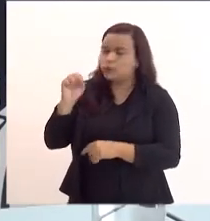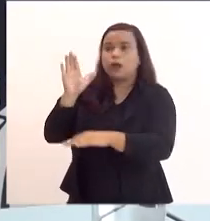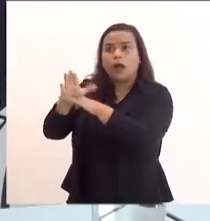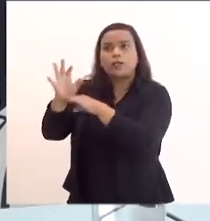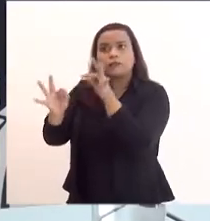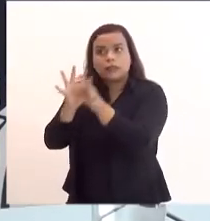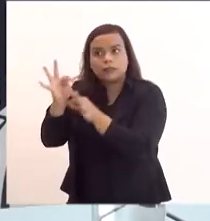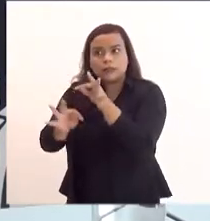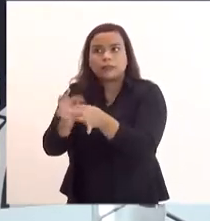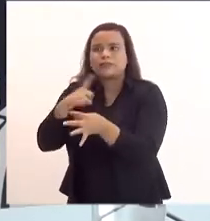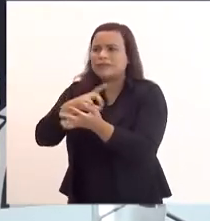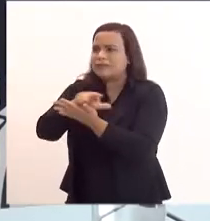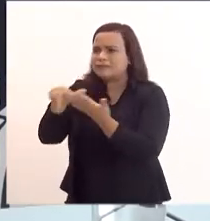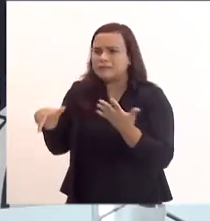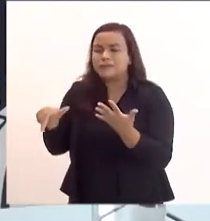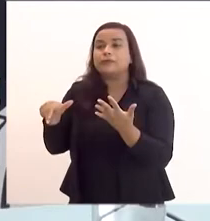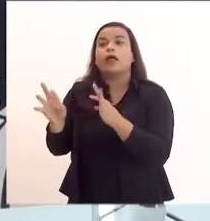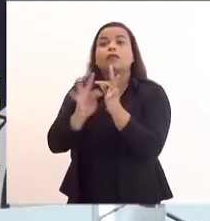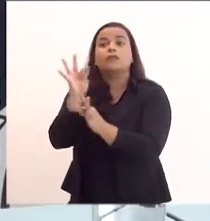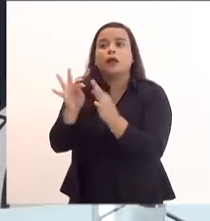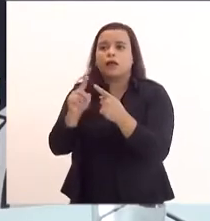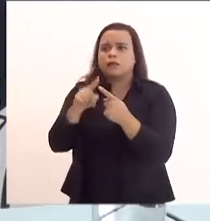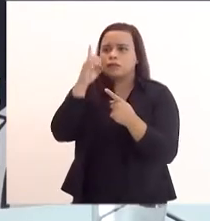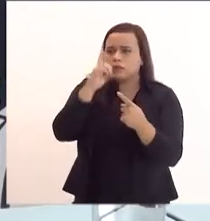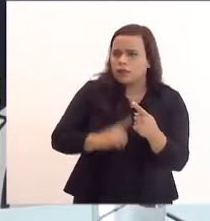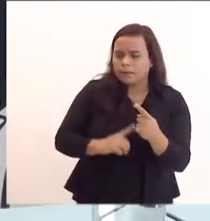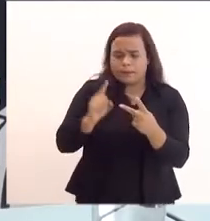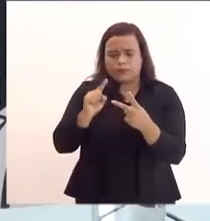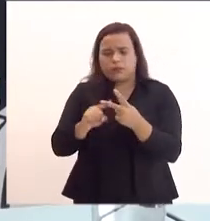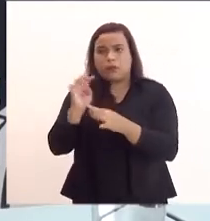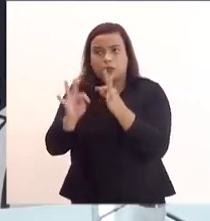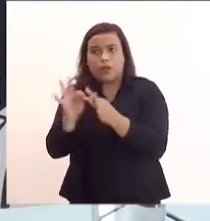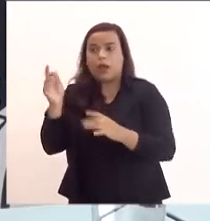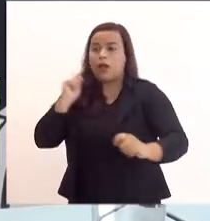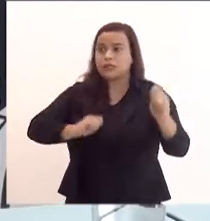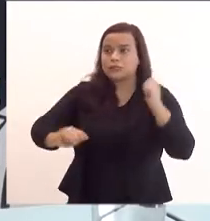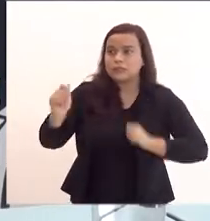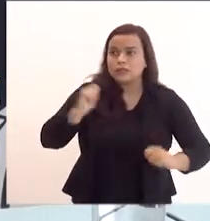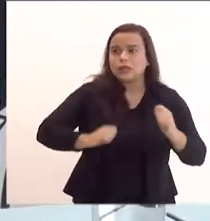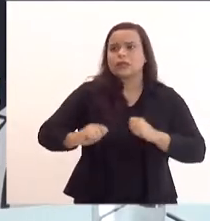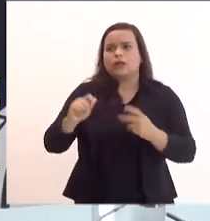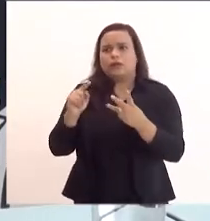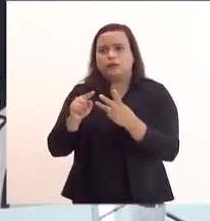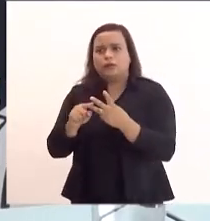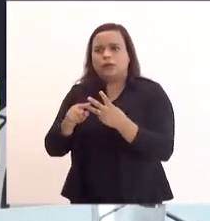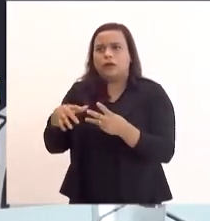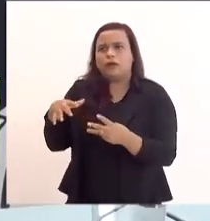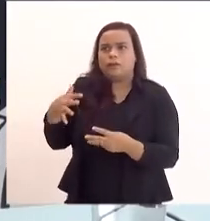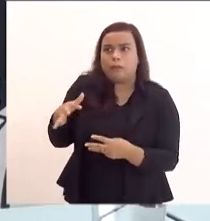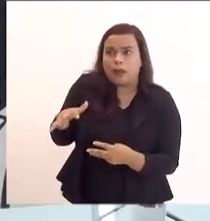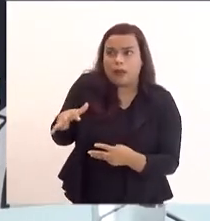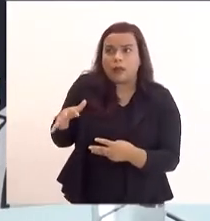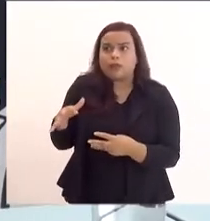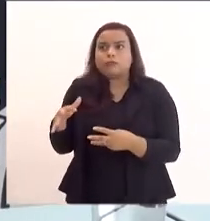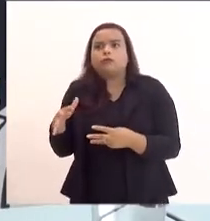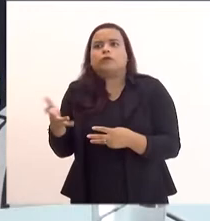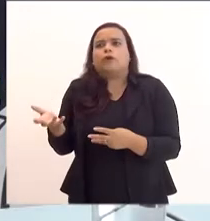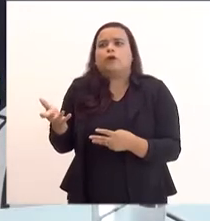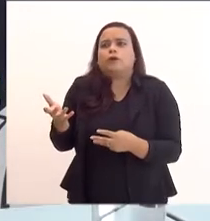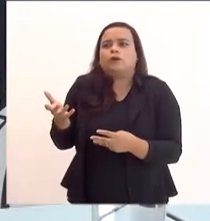desde da depressão, a ansiedade, passando por Parkinson, tremor